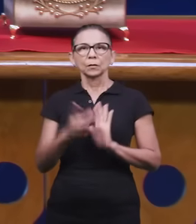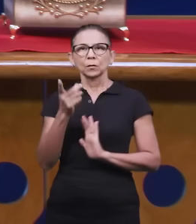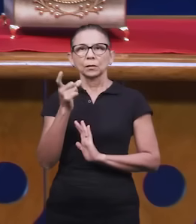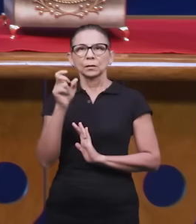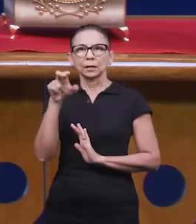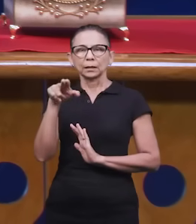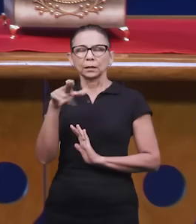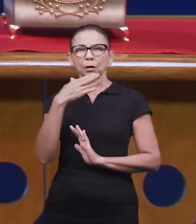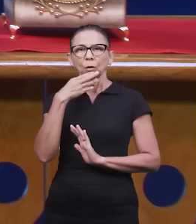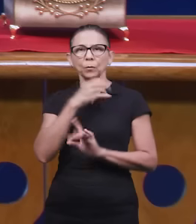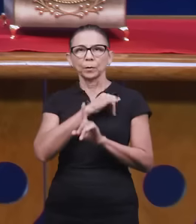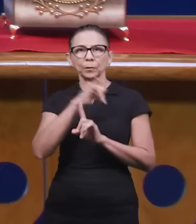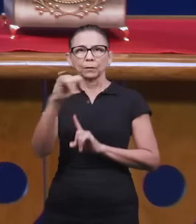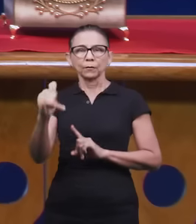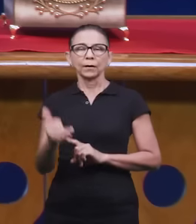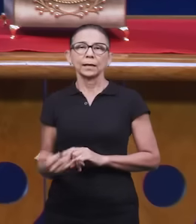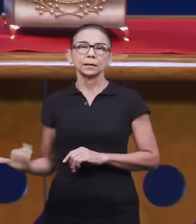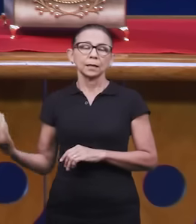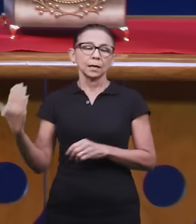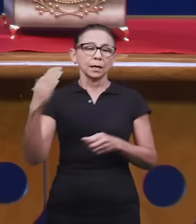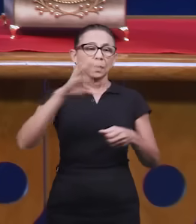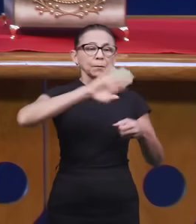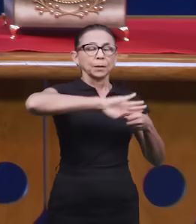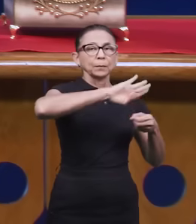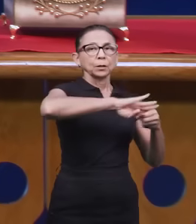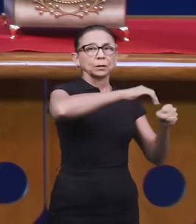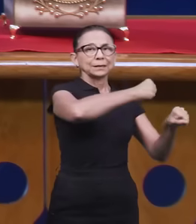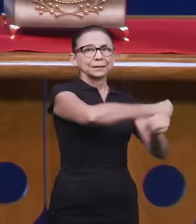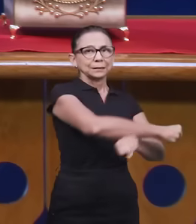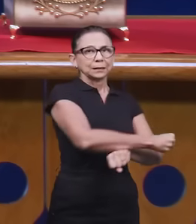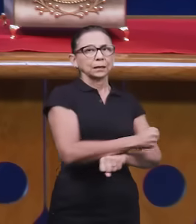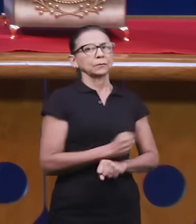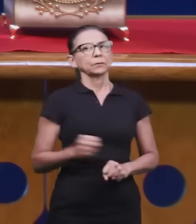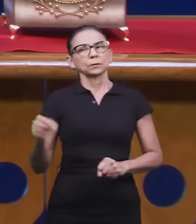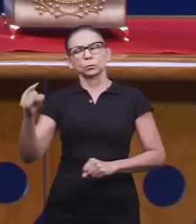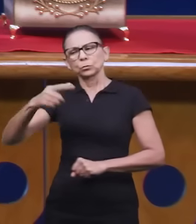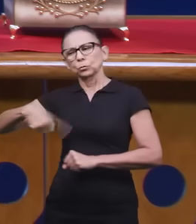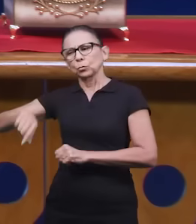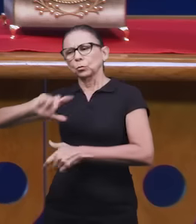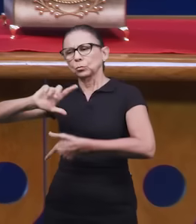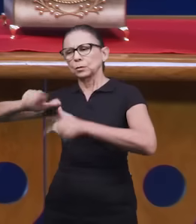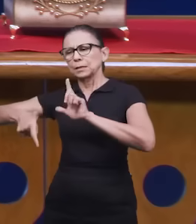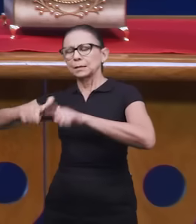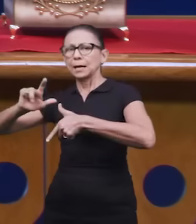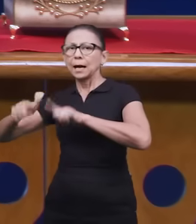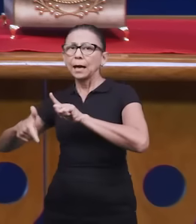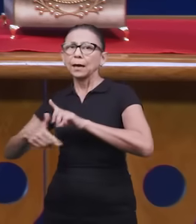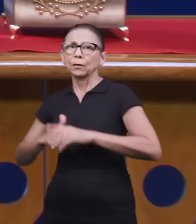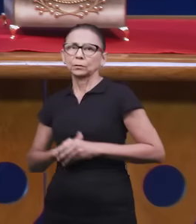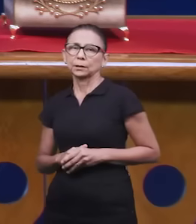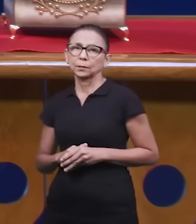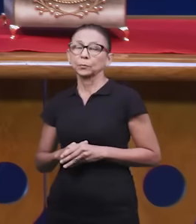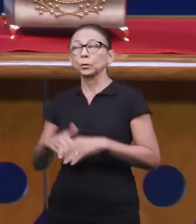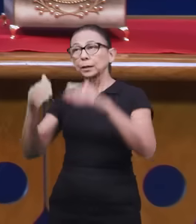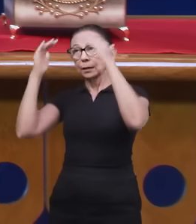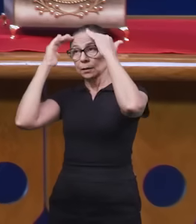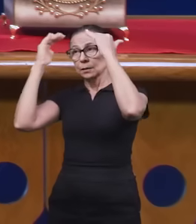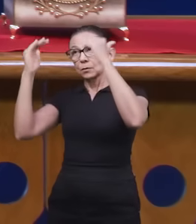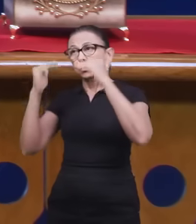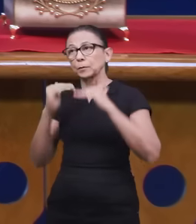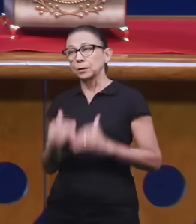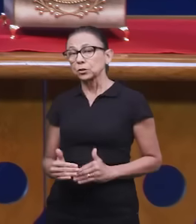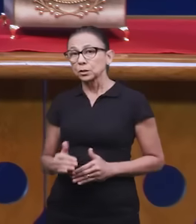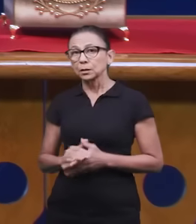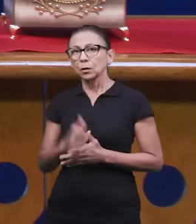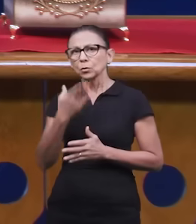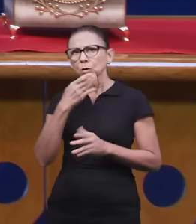Daniel. O profeta Daniel estava no cativeiro da Babilônia. Ou seja, Israel, num determinado tempo, transgrediu contra Deus,